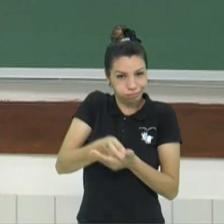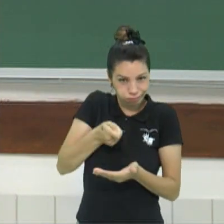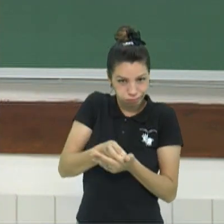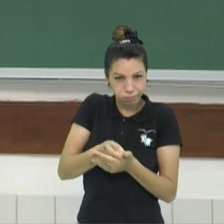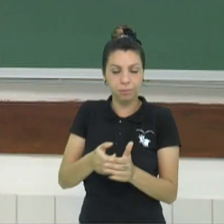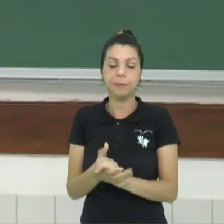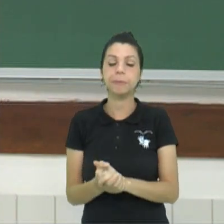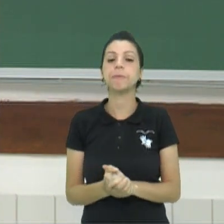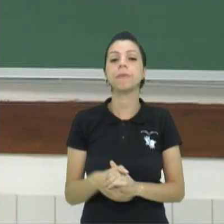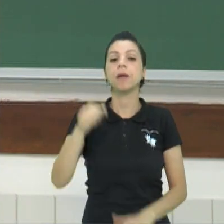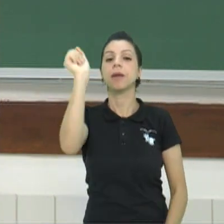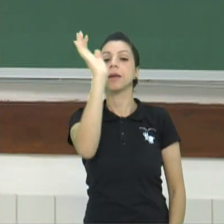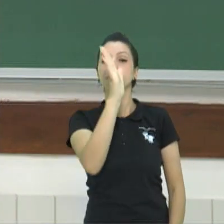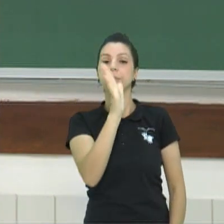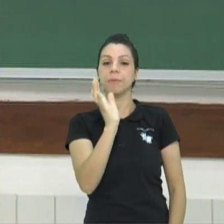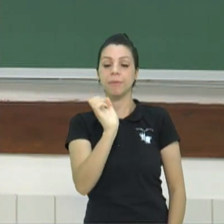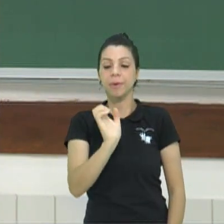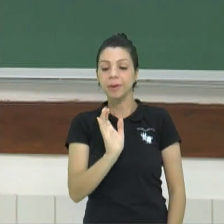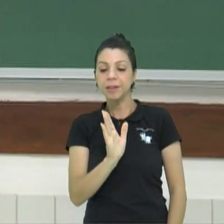militares. Este Brasil da